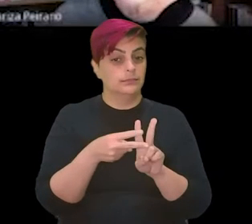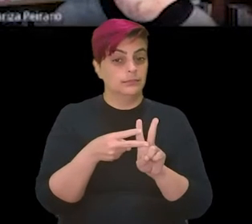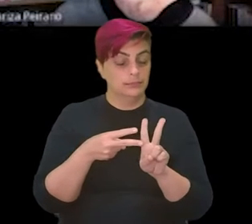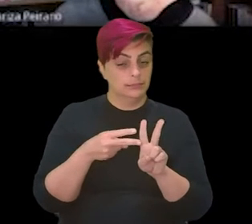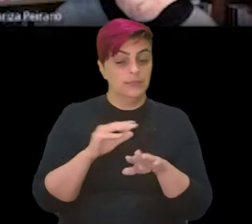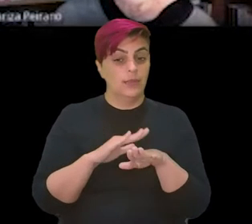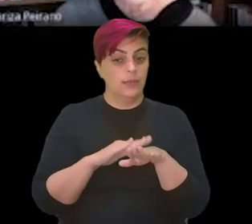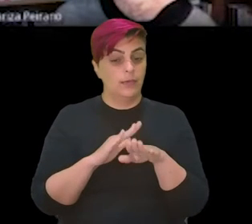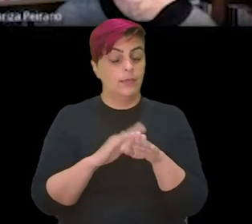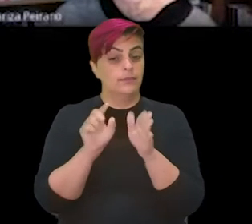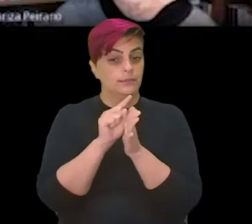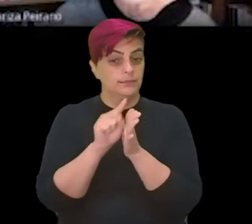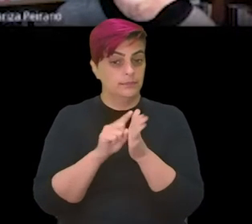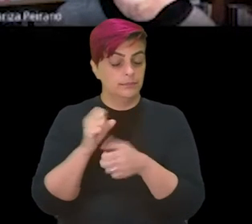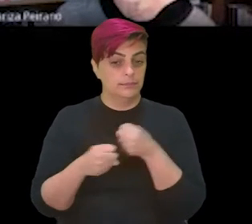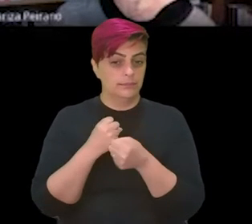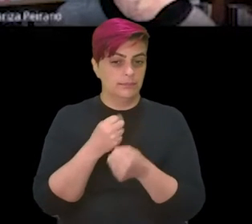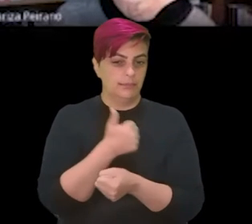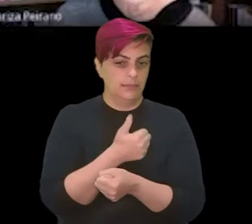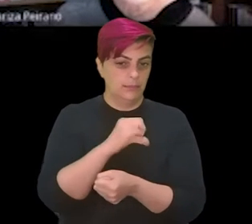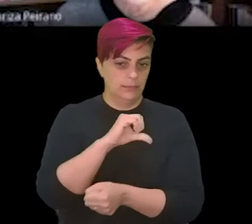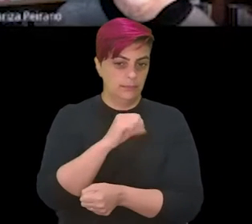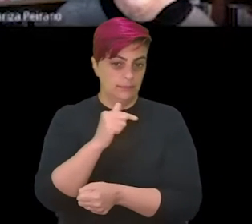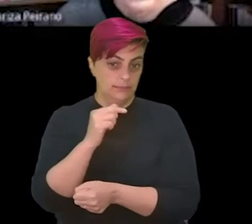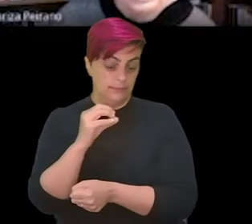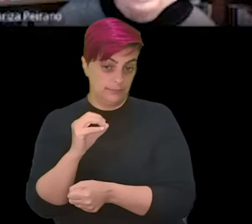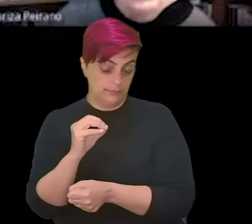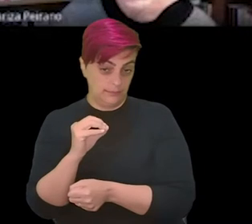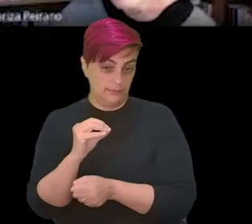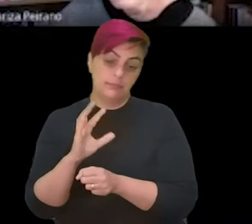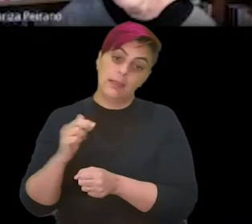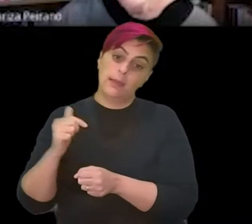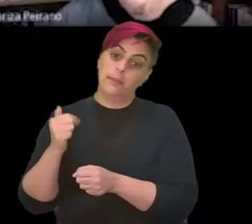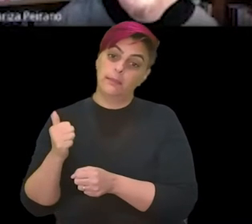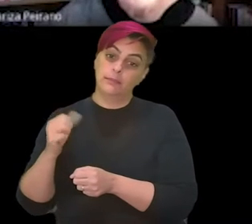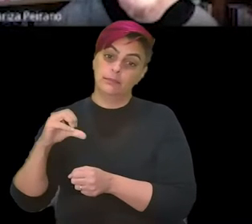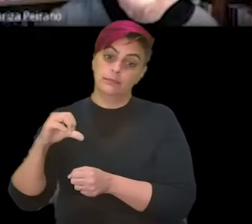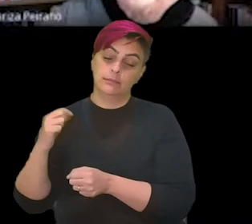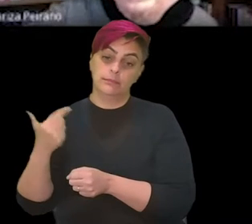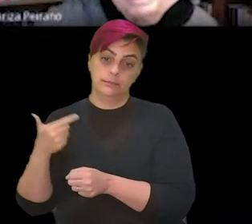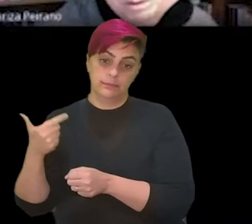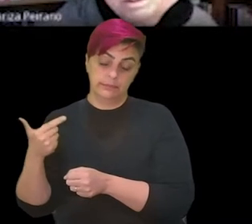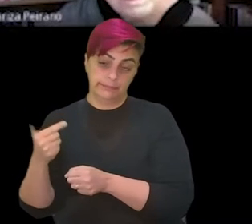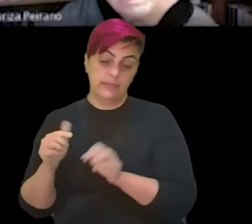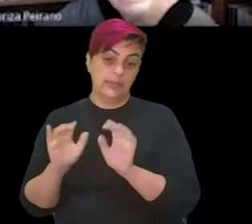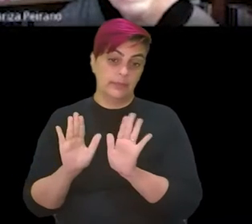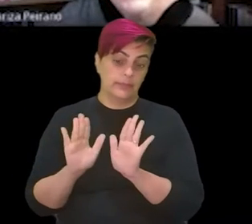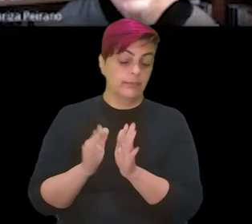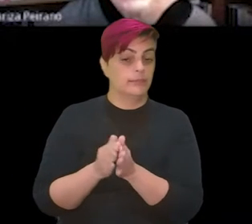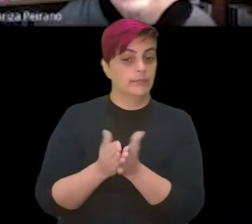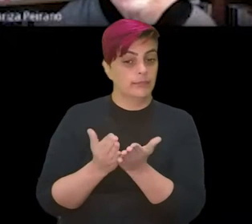pesquisa entre 1870 e 1922. Mas é Argonautas